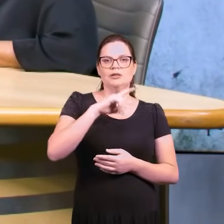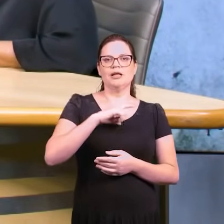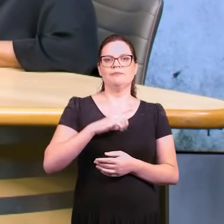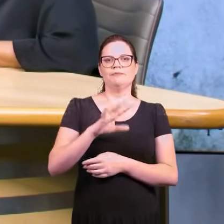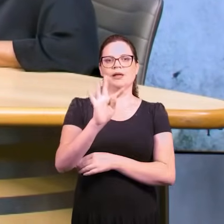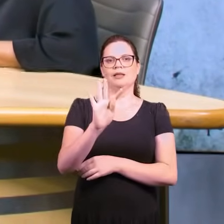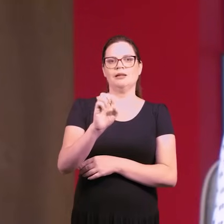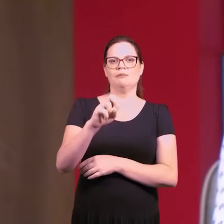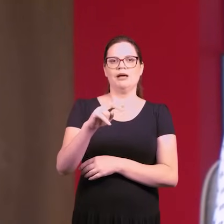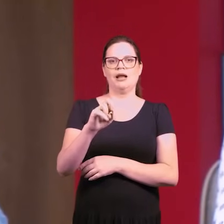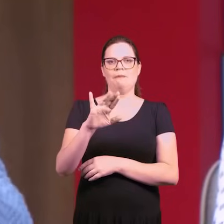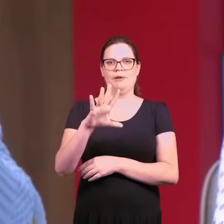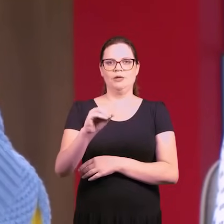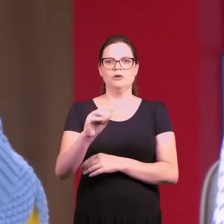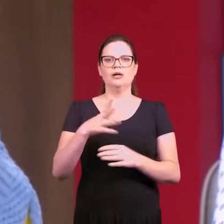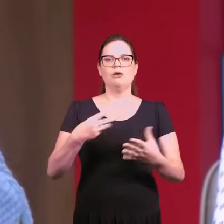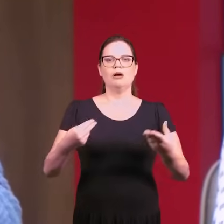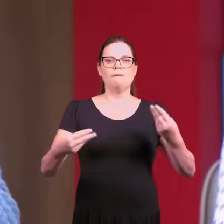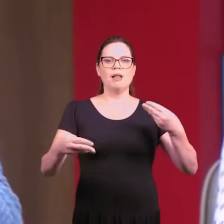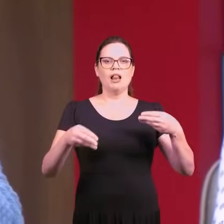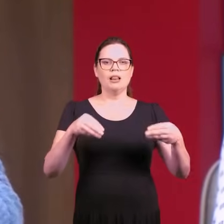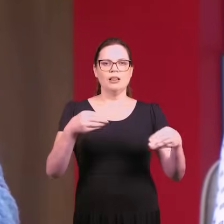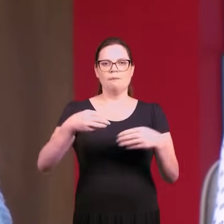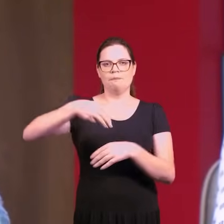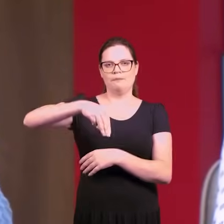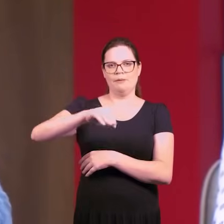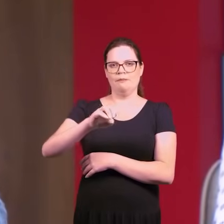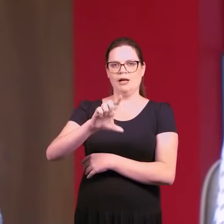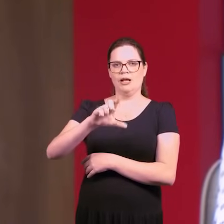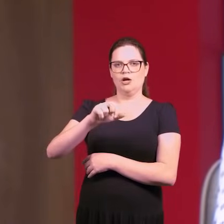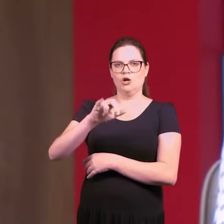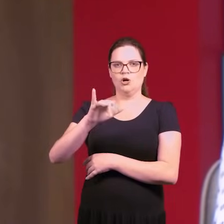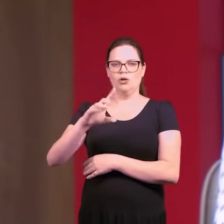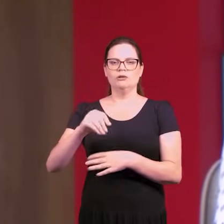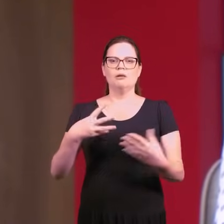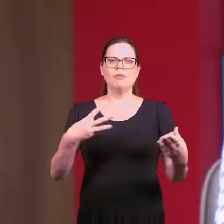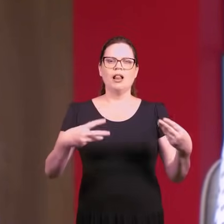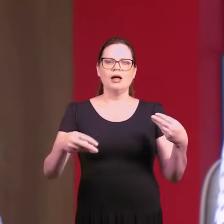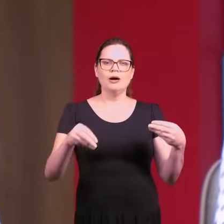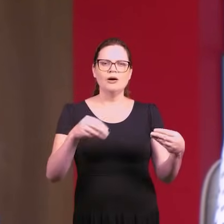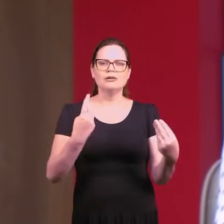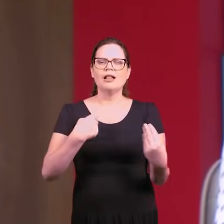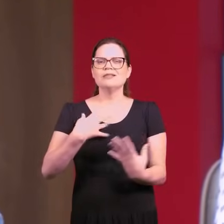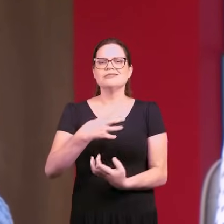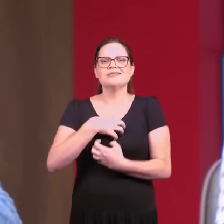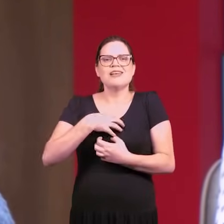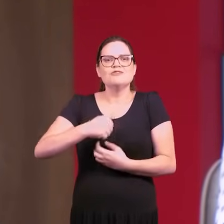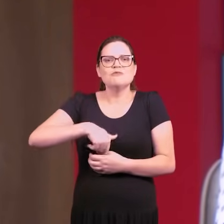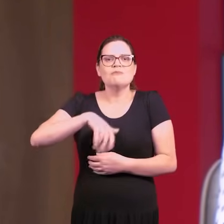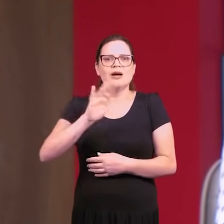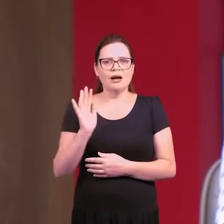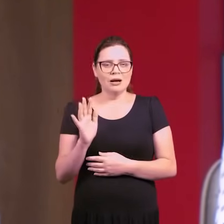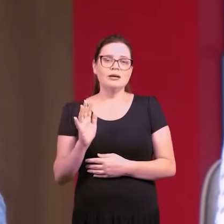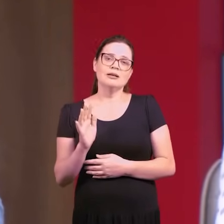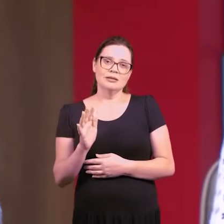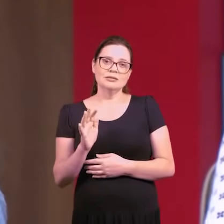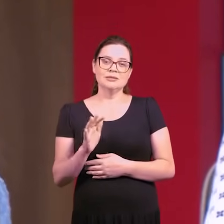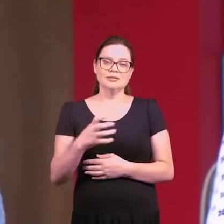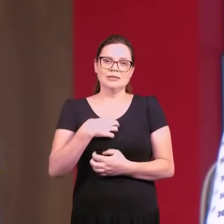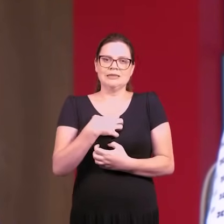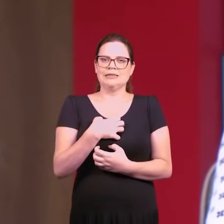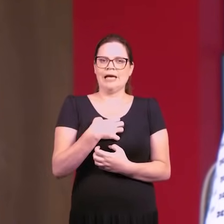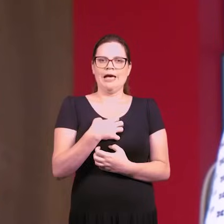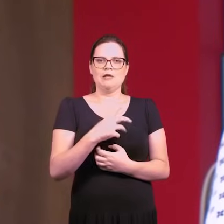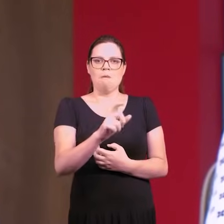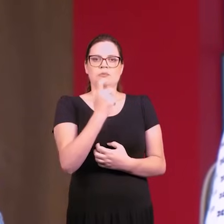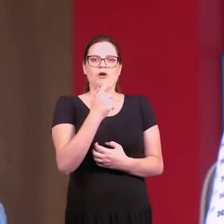o temperamento melancólico, que a pessoa ela tem aquela, ela às vezes ela guarda, ela sente mais. E aí, às vezes, a pessoa já teve